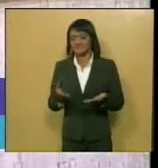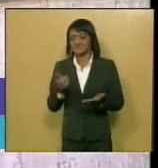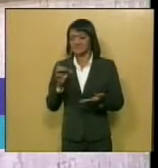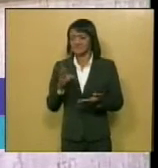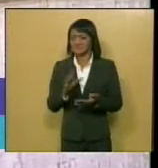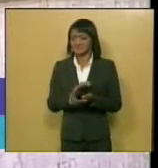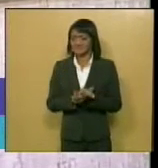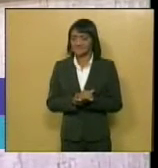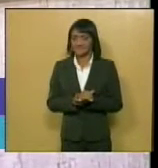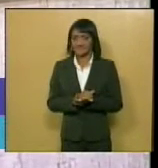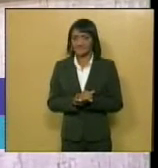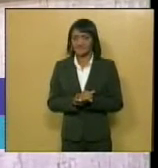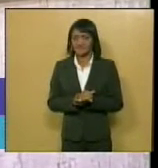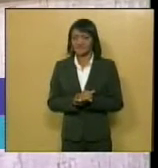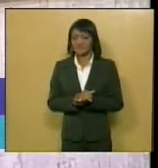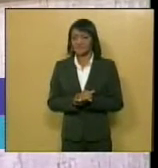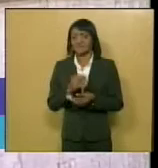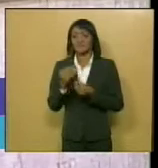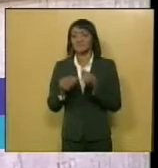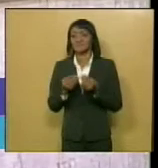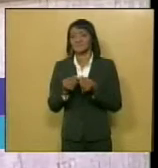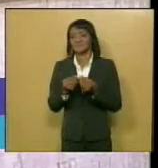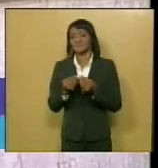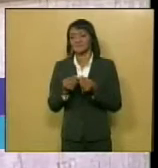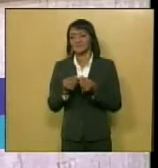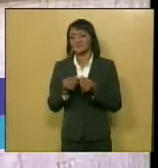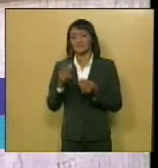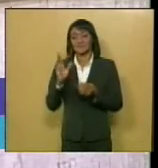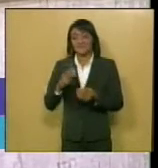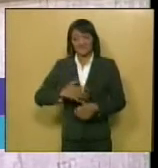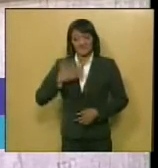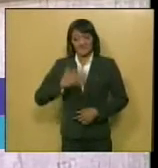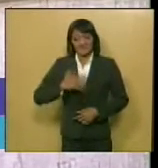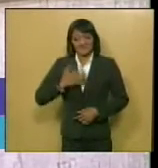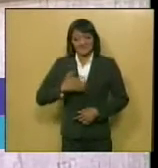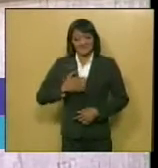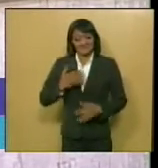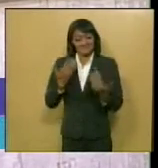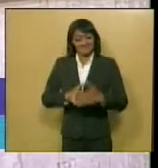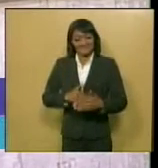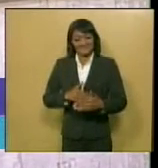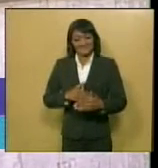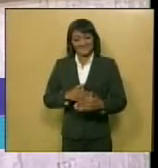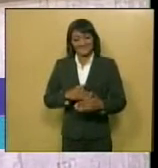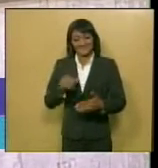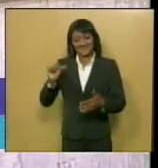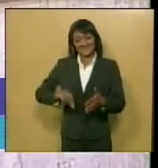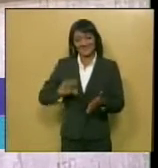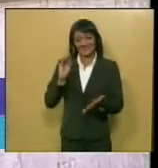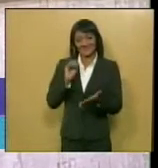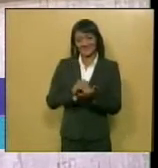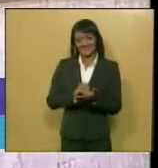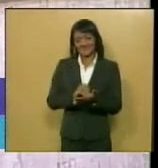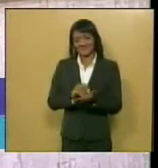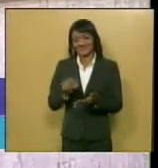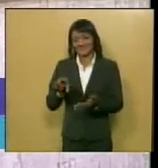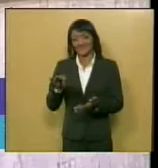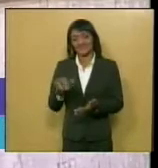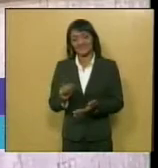ruim. Só me dava nota ruim. Braba, que era. Foi um prazer vê-la, viu?